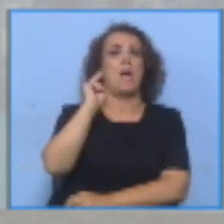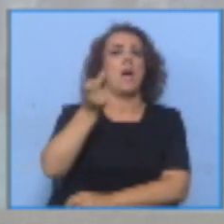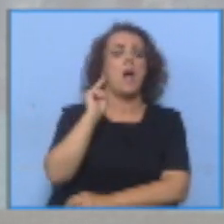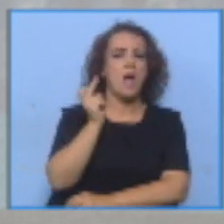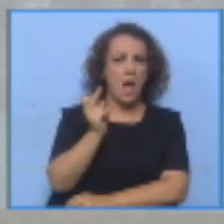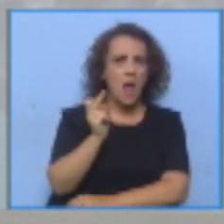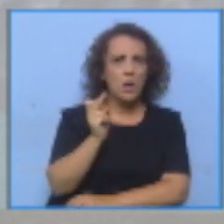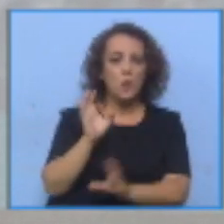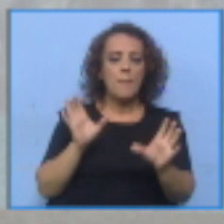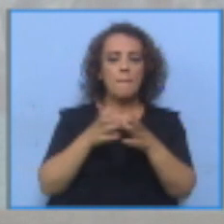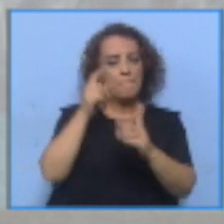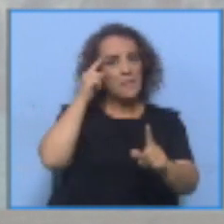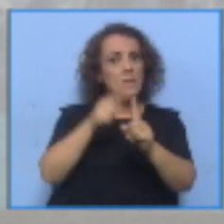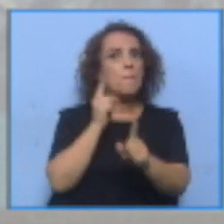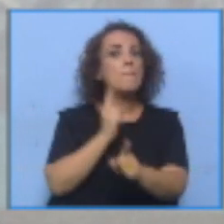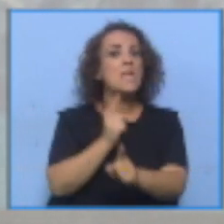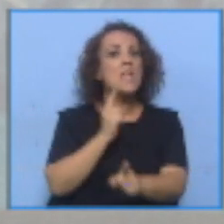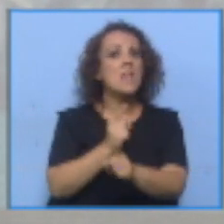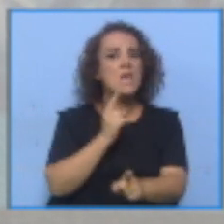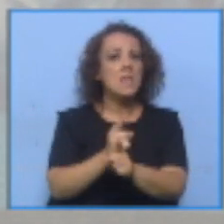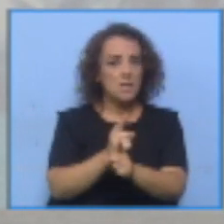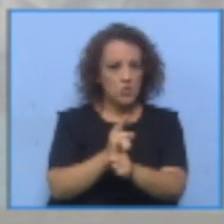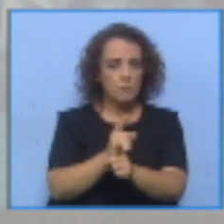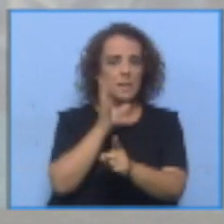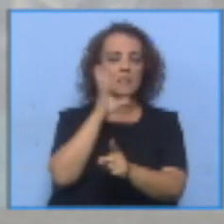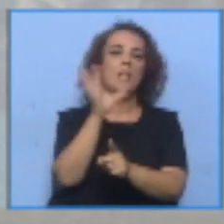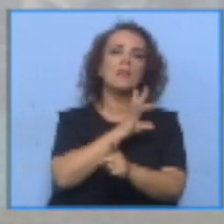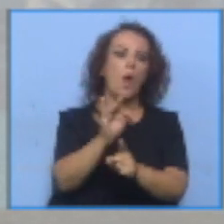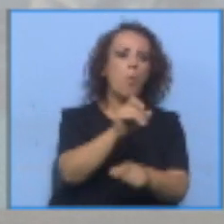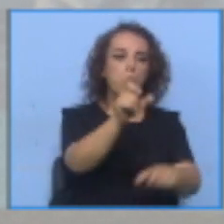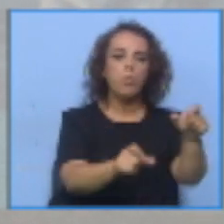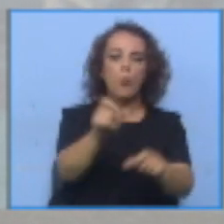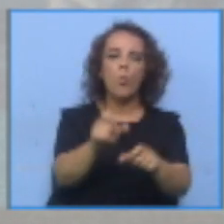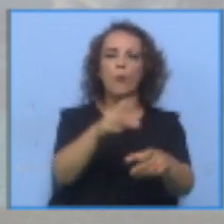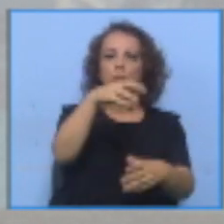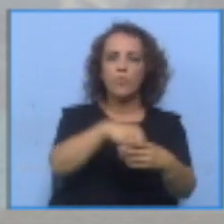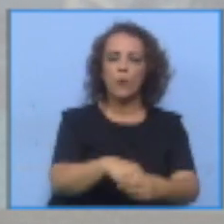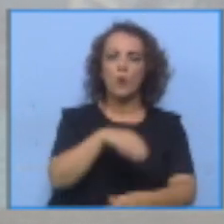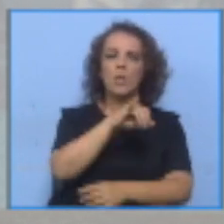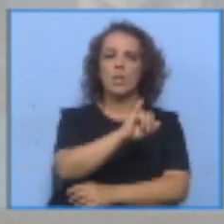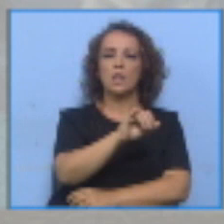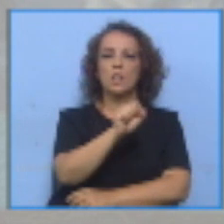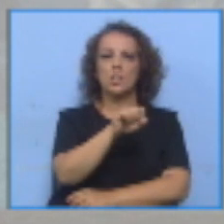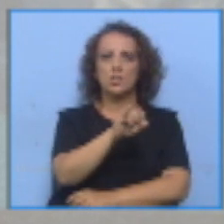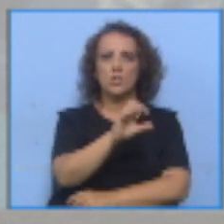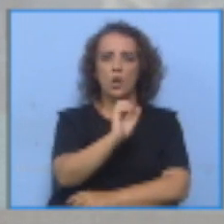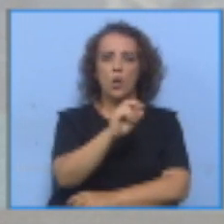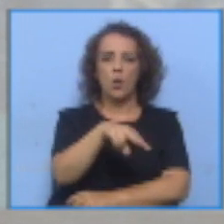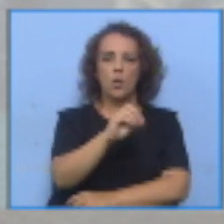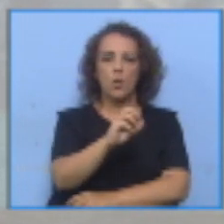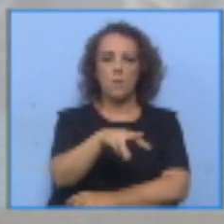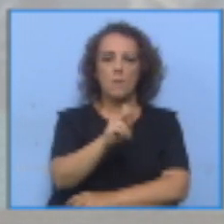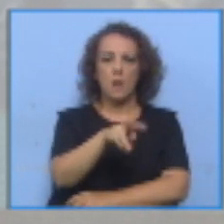na mesma missão, para poder, entre o Yanomami, para poder estabelecer este tipo de contacto, este tipo de presença